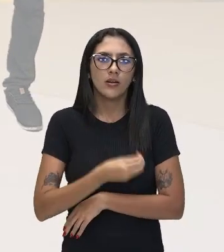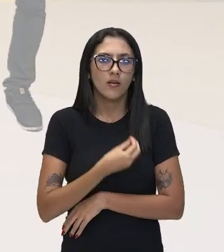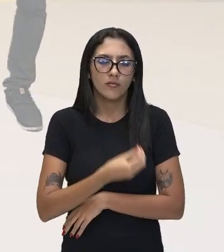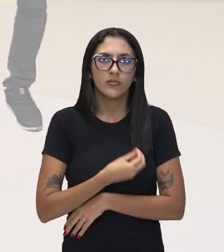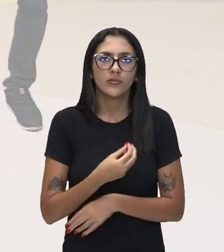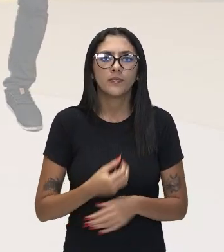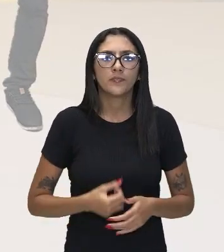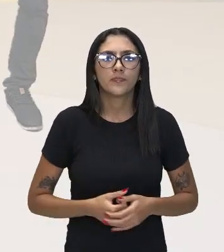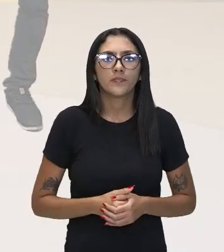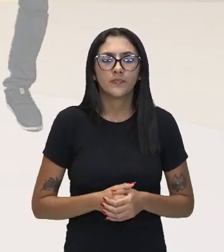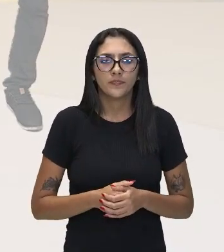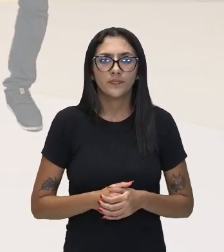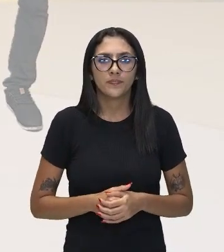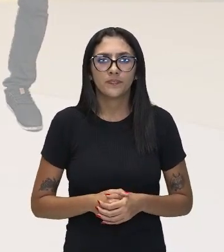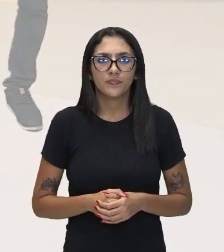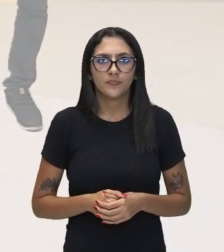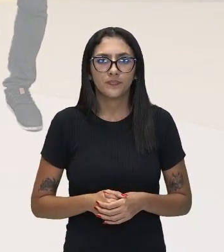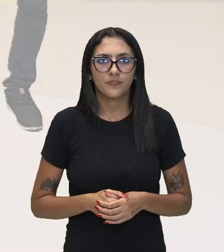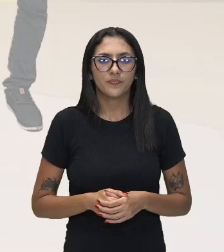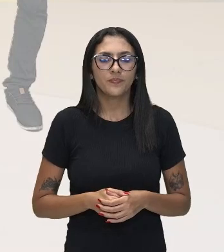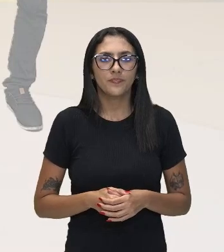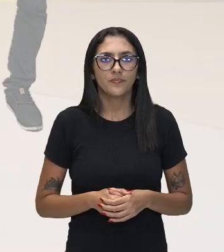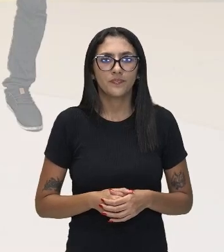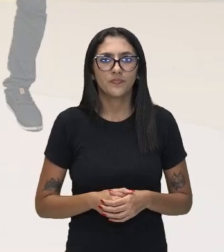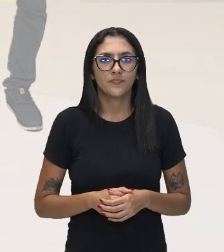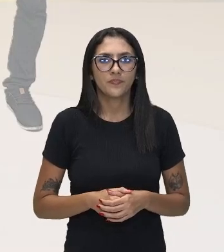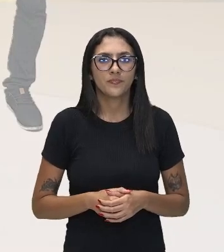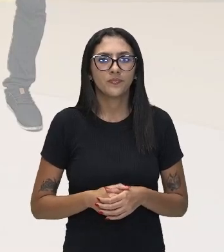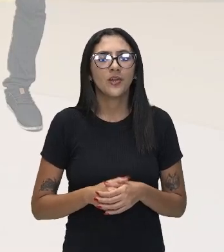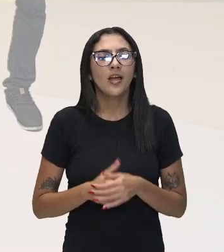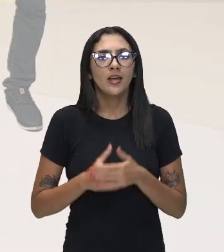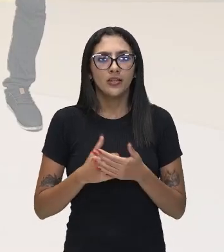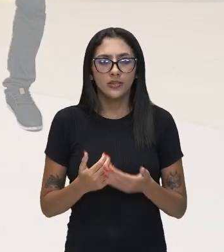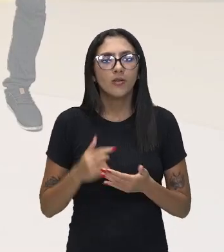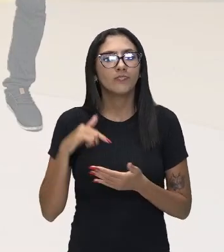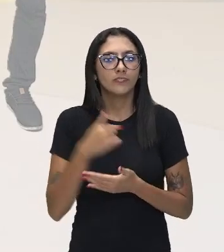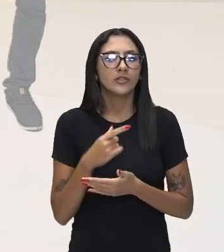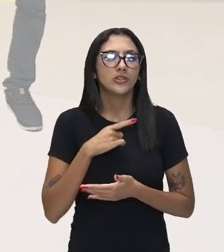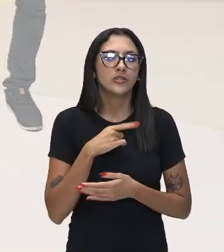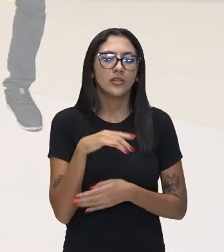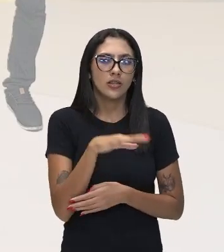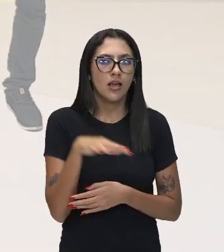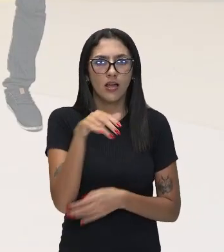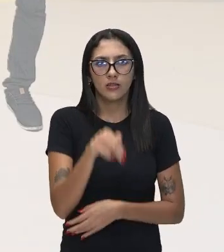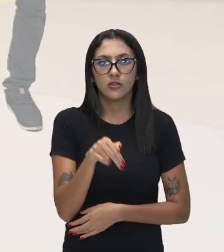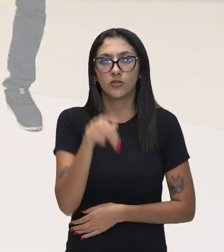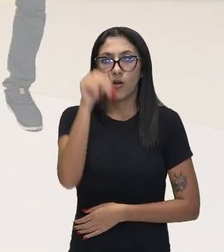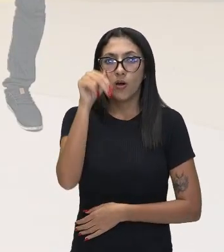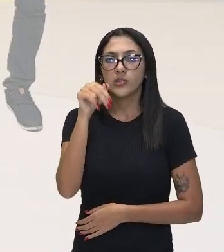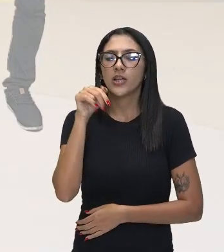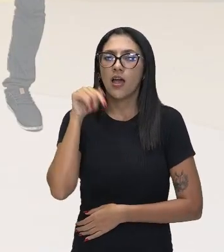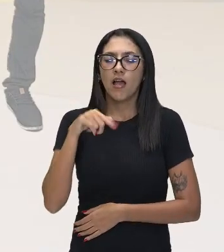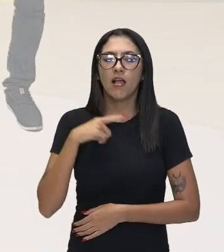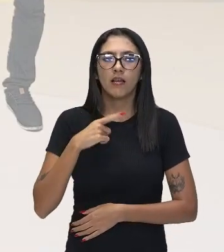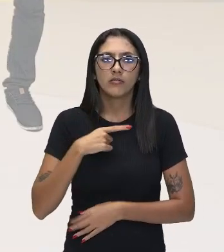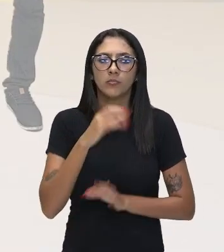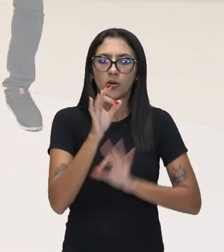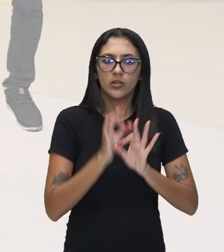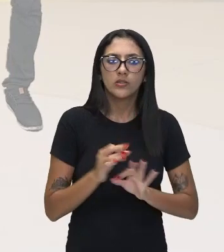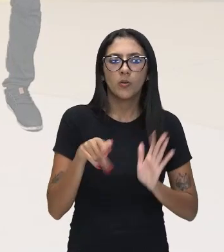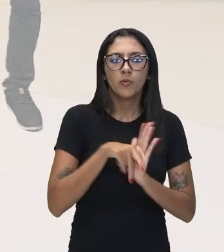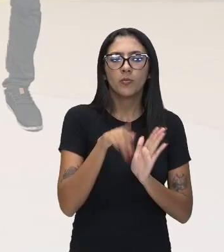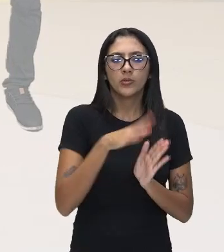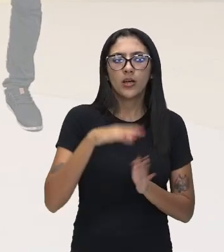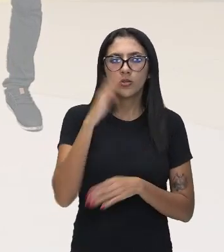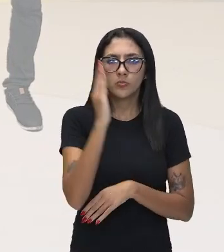Importante observar essas questões. Então, professor, a gente tem ali a região norte, sendo uma divisão do território brasileiro em 5